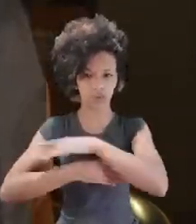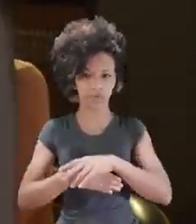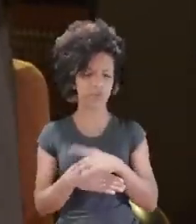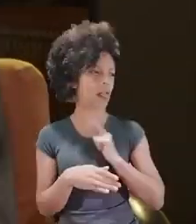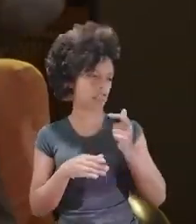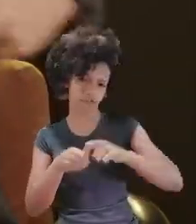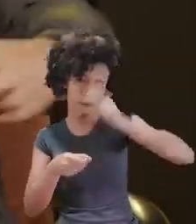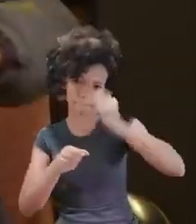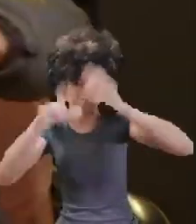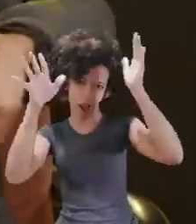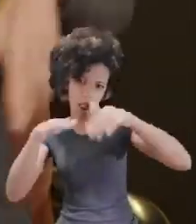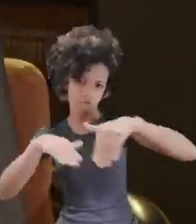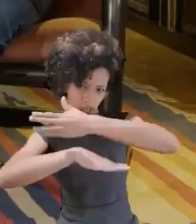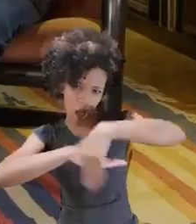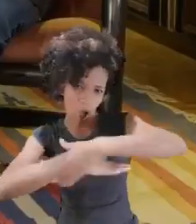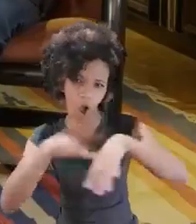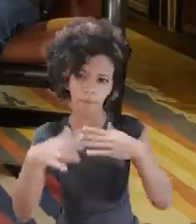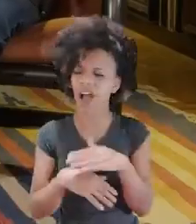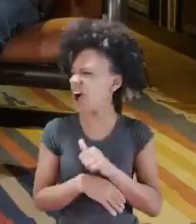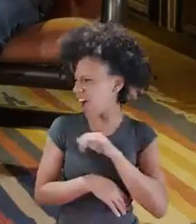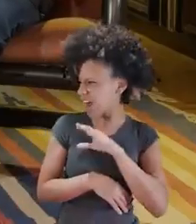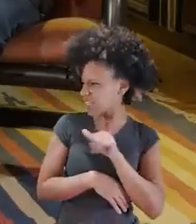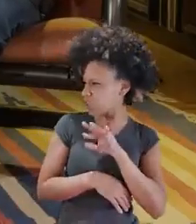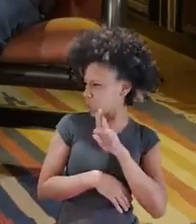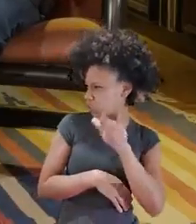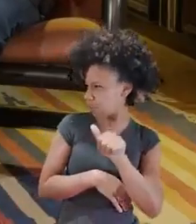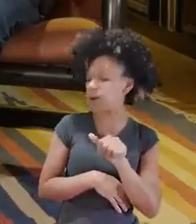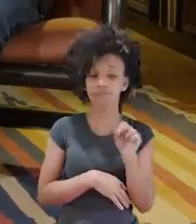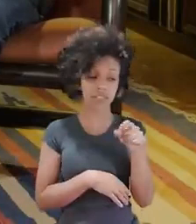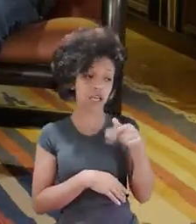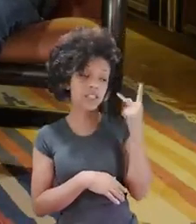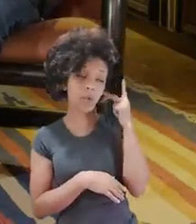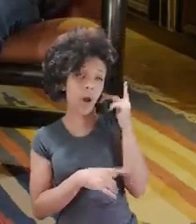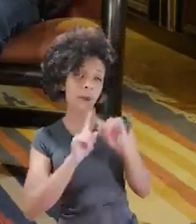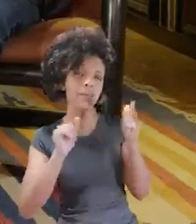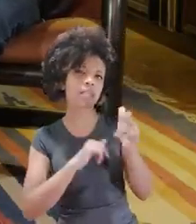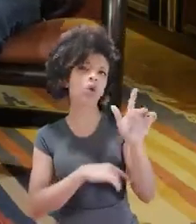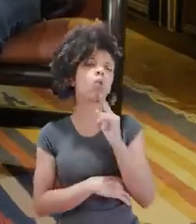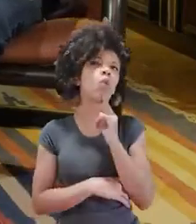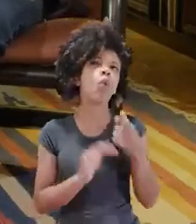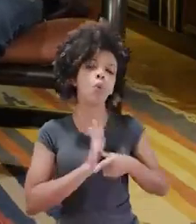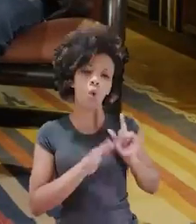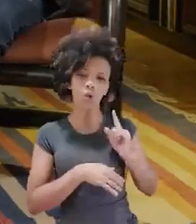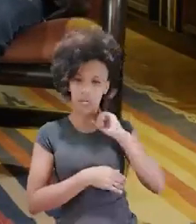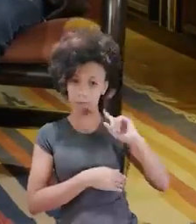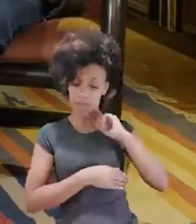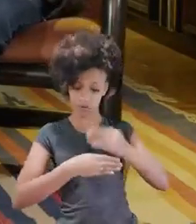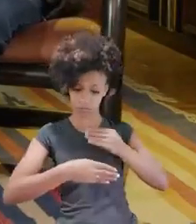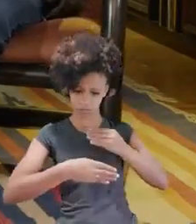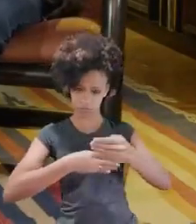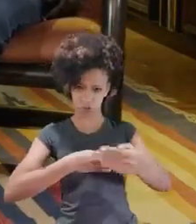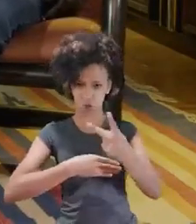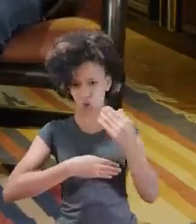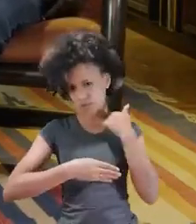deu uma repercussão com aquele que botaram bomba na rua não sei que lá sim em Araçatuba em Araçatuba aqui em São Paulo mas teve um outro um pouquinho mais disse em